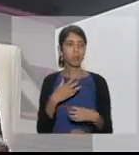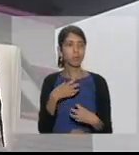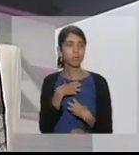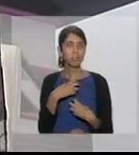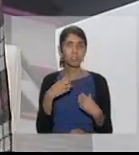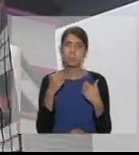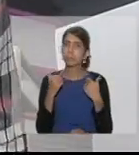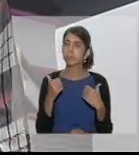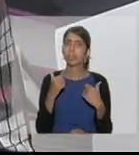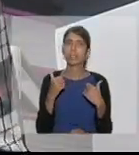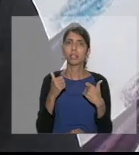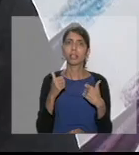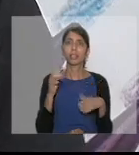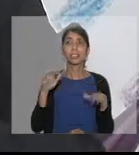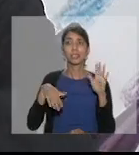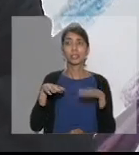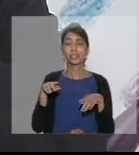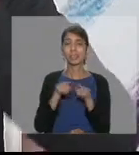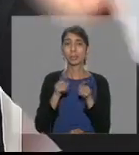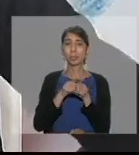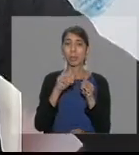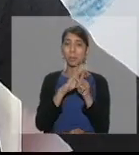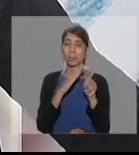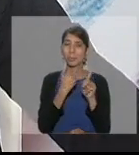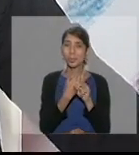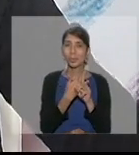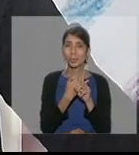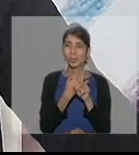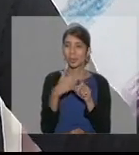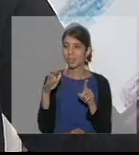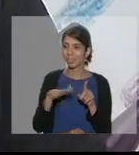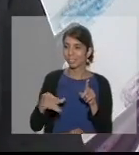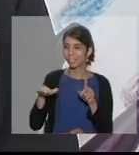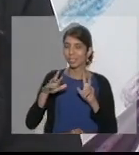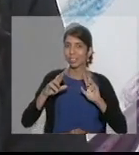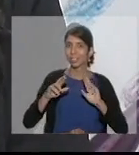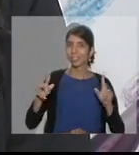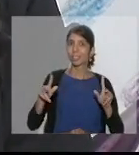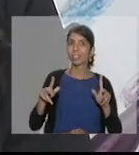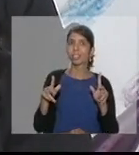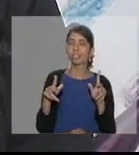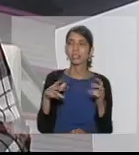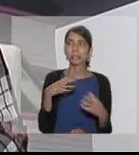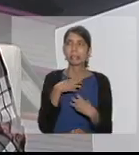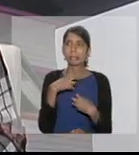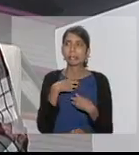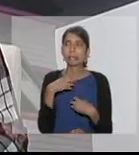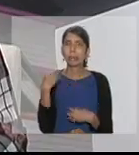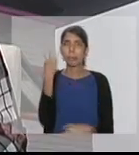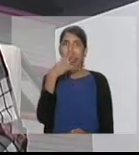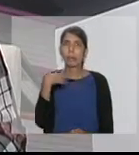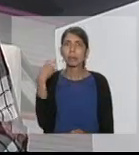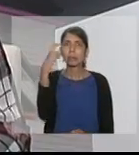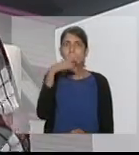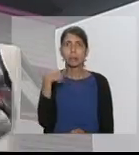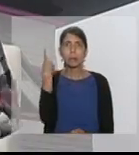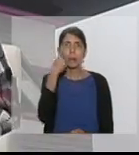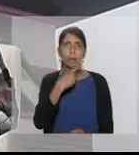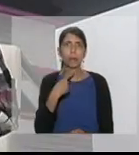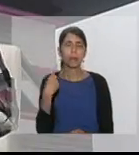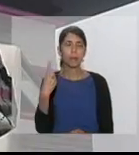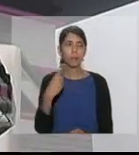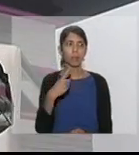chegar de novo bem lá. Até numa situação de bullying, você tá fora daquele ambiente, né? Ou seja, você ficava 4, 5 horas no colégio, mas as